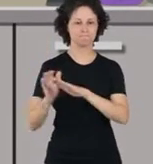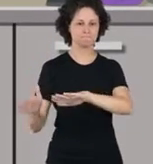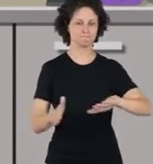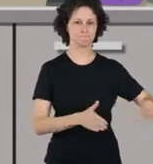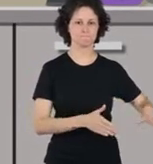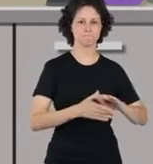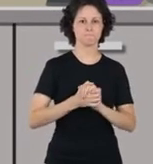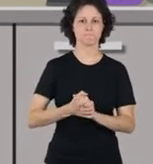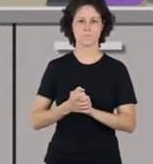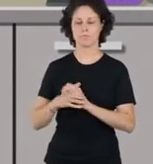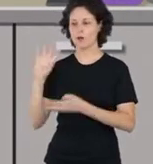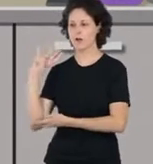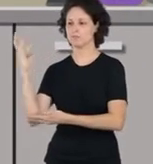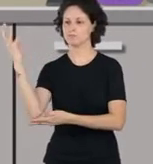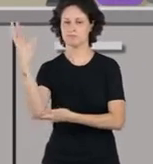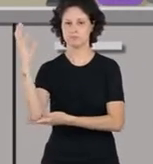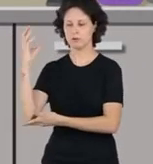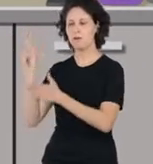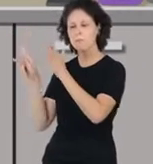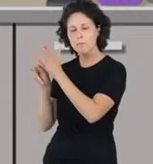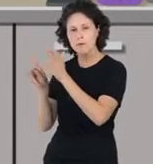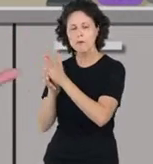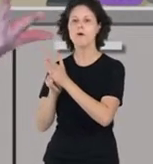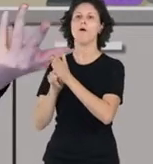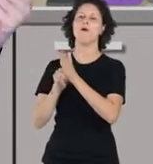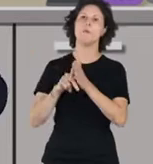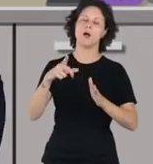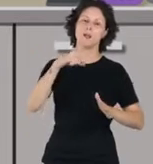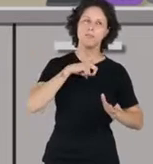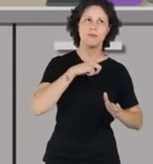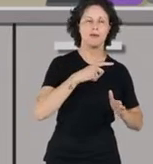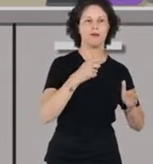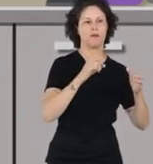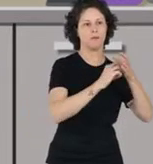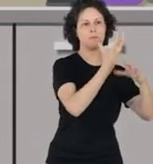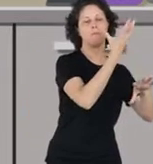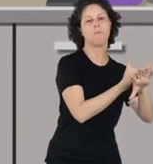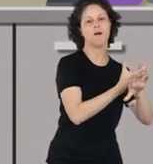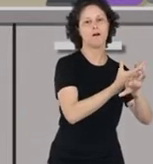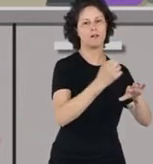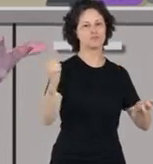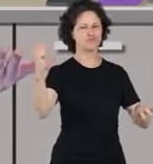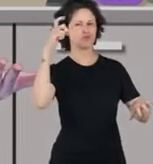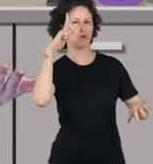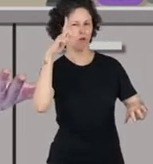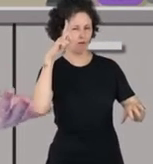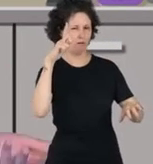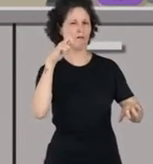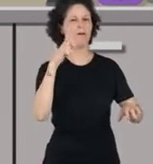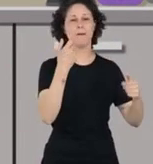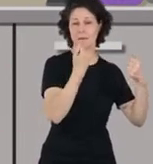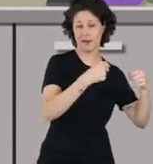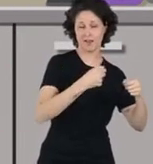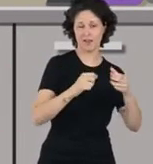as espécies são diferentes. Umas gostam mais de sol, outras preferem viver na sombra e água fresca. A sucessão